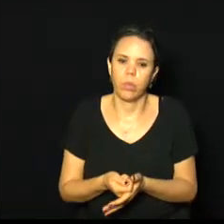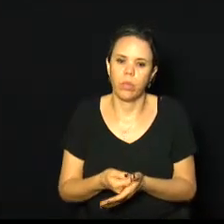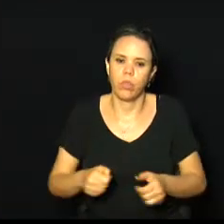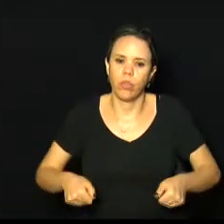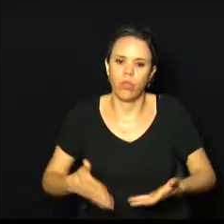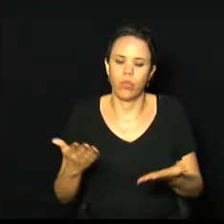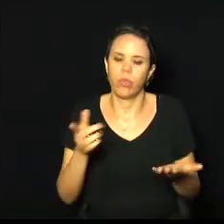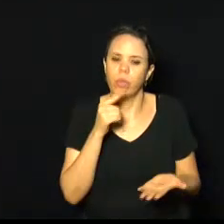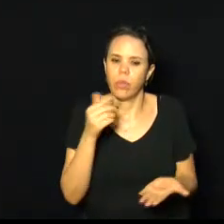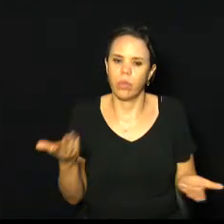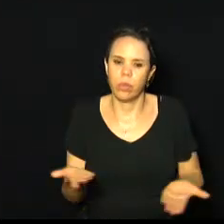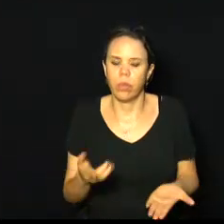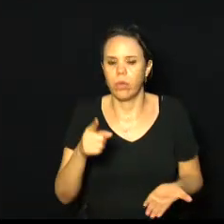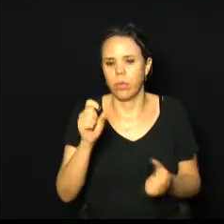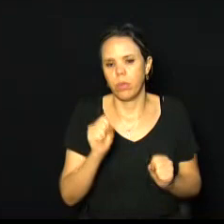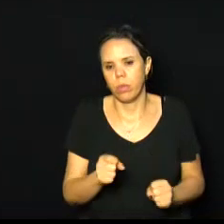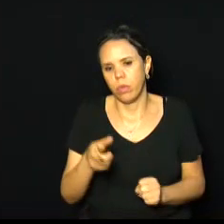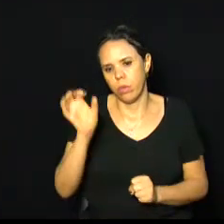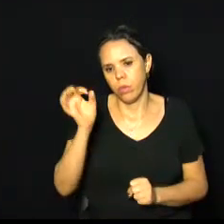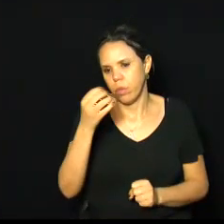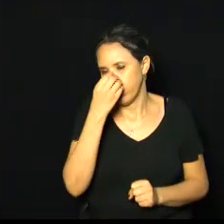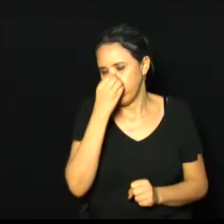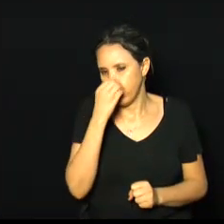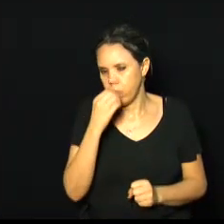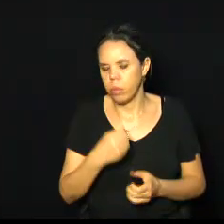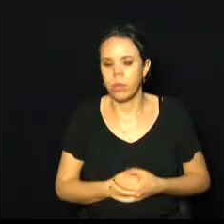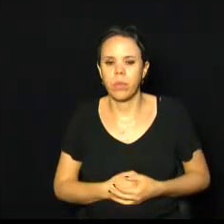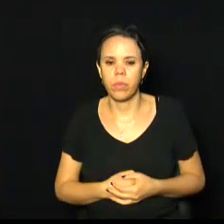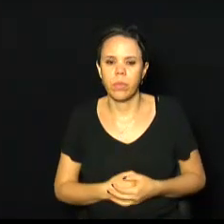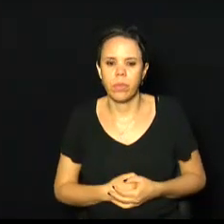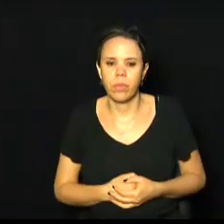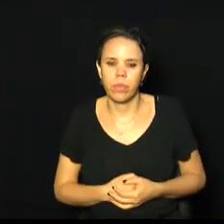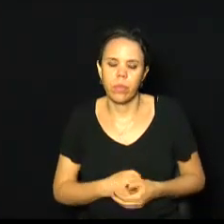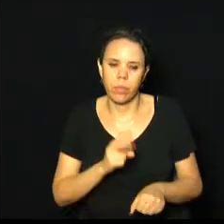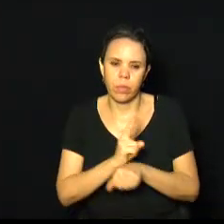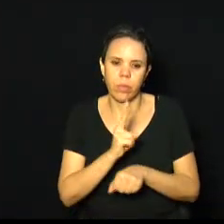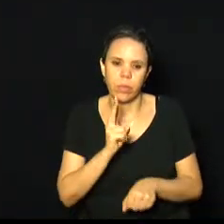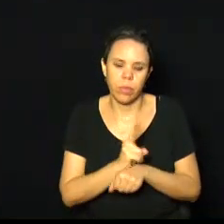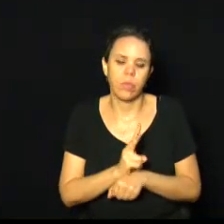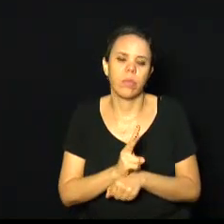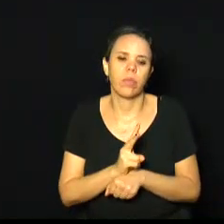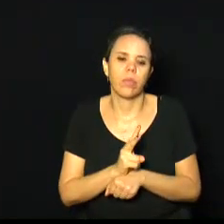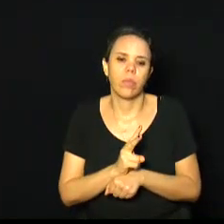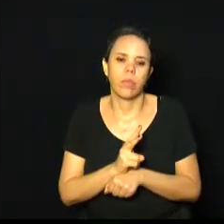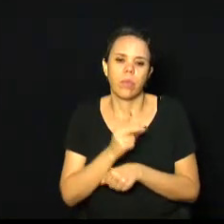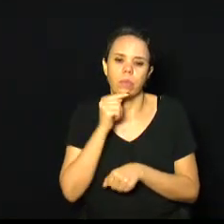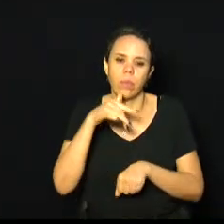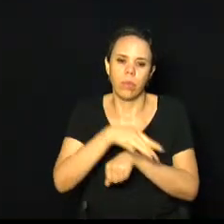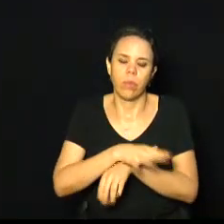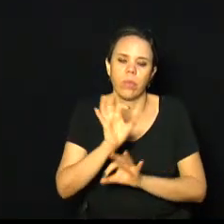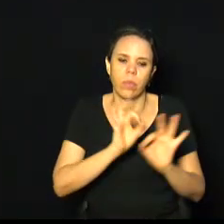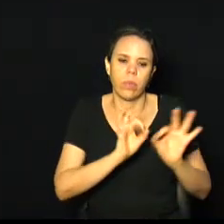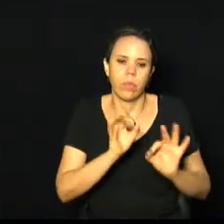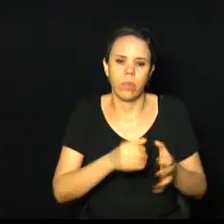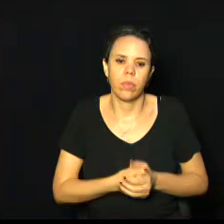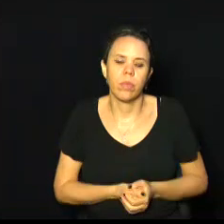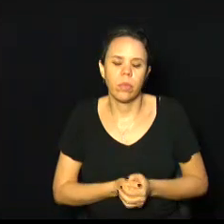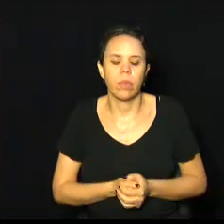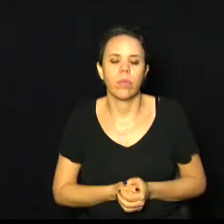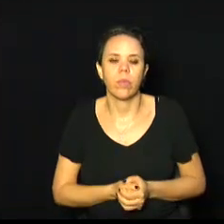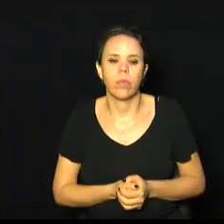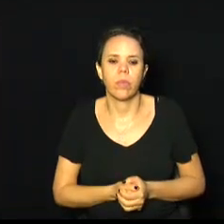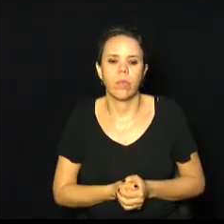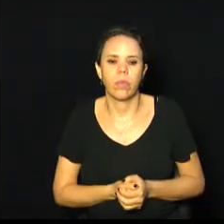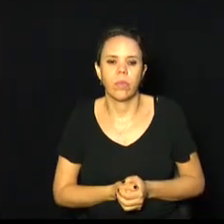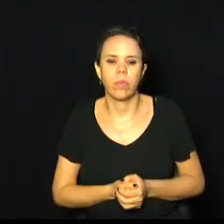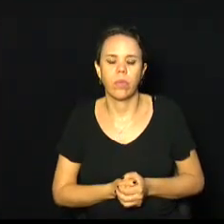água hoje, vocês podem ter certeza, é um custo de manter o regime Cantareira em ordem. Isso é um custo